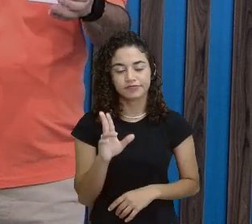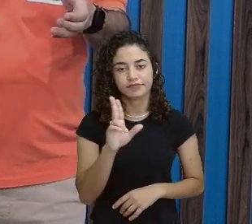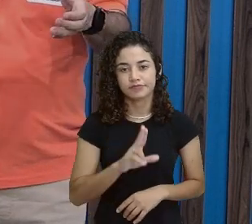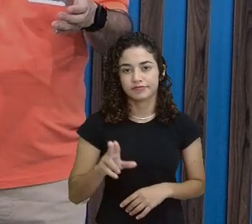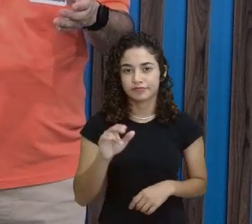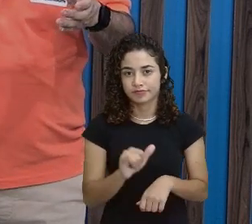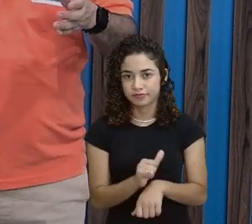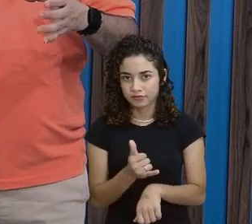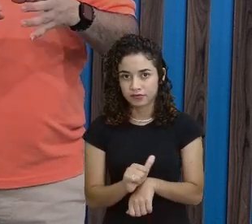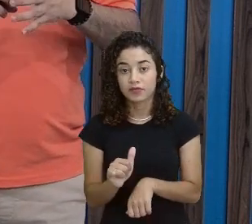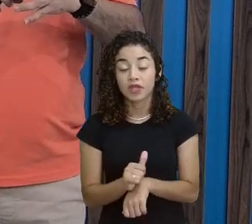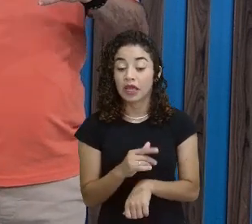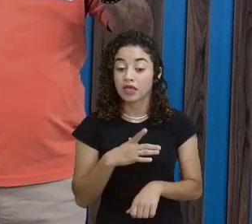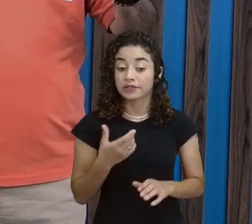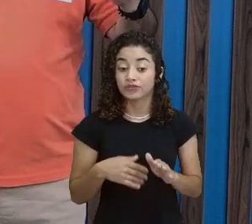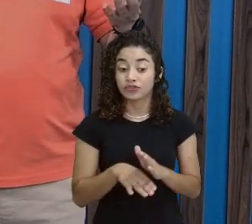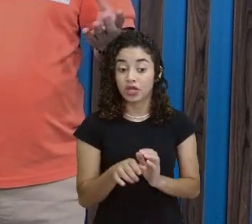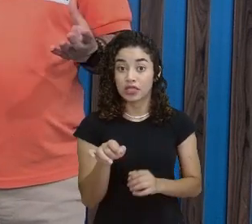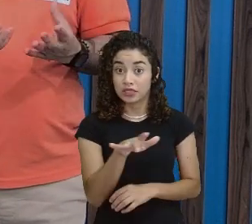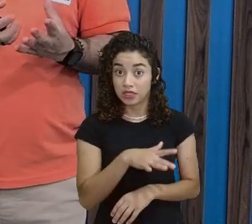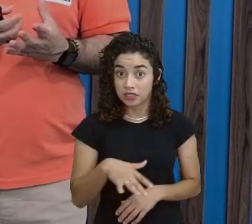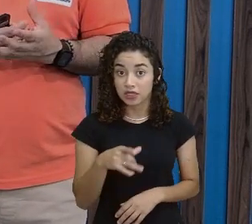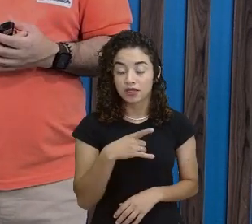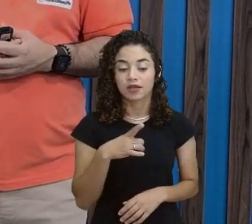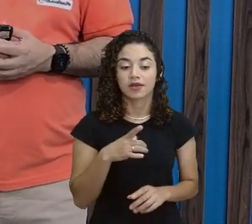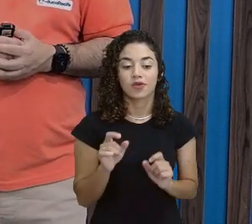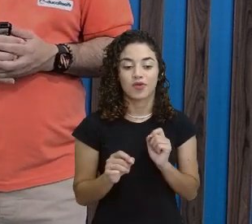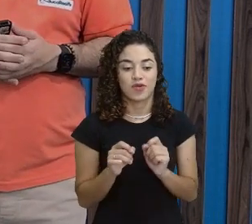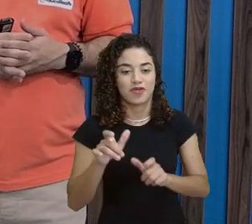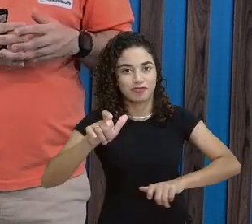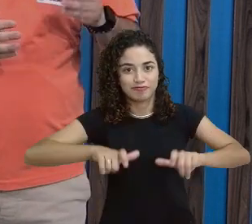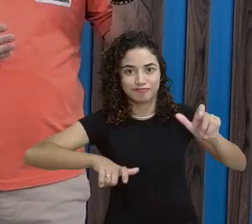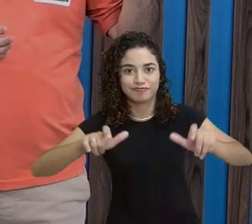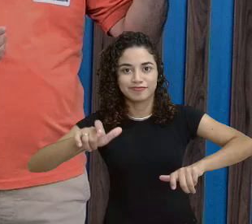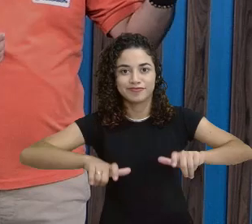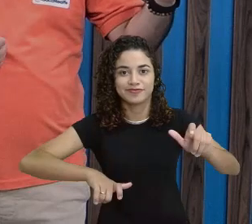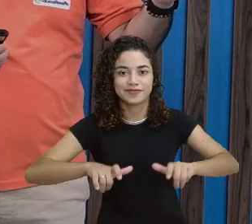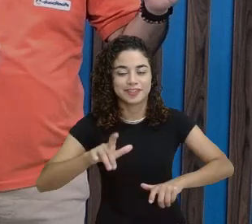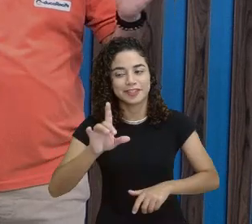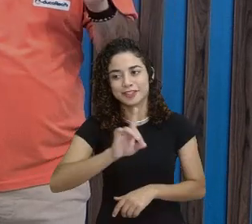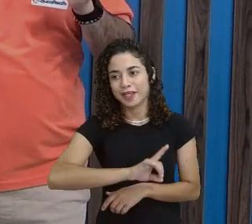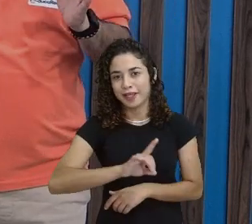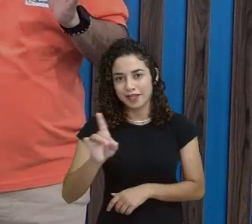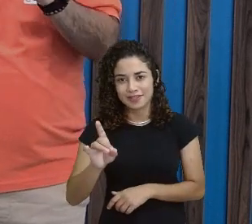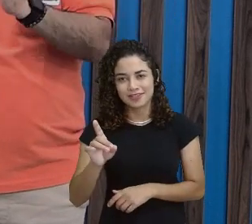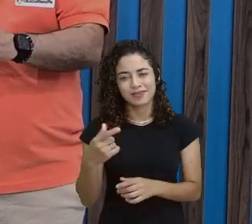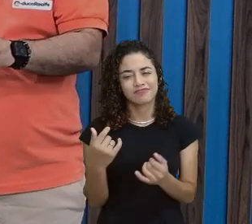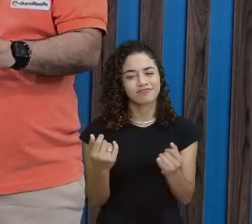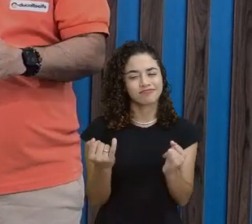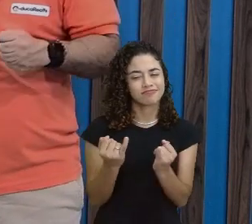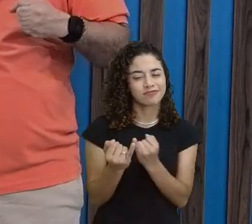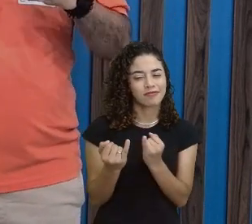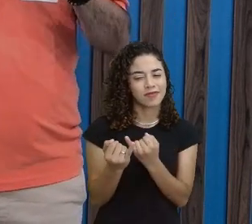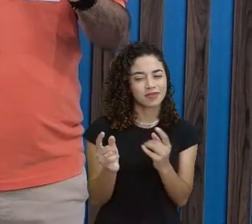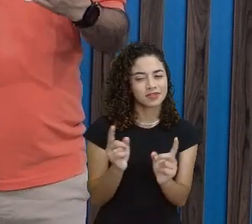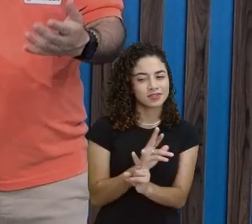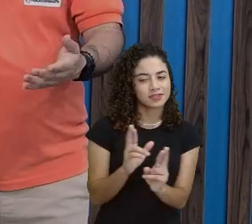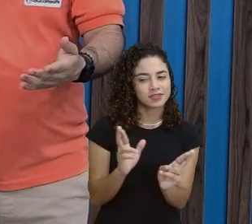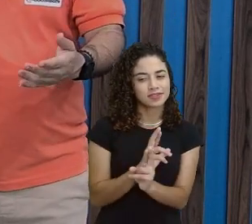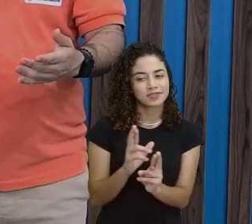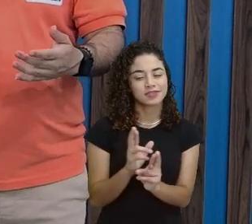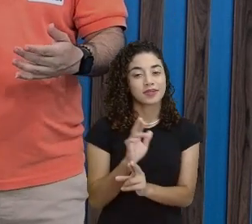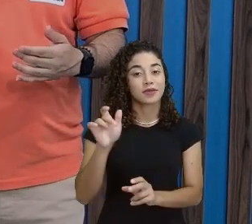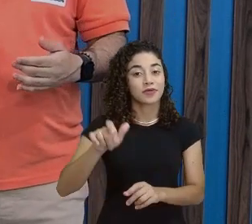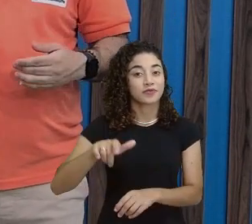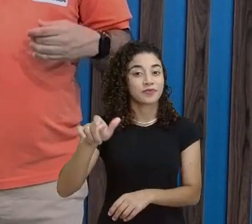Chegavam em um território, tinha ali as divindades consideradas pagãs, então eles associavam a figuras importantes da história